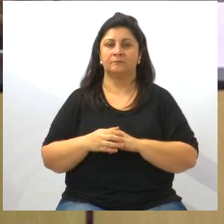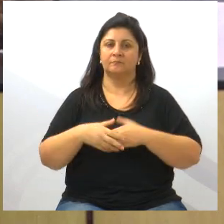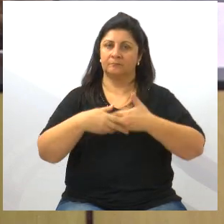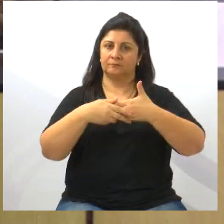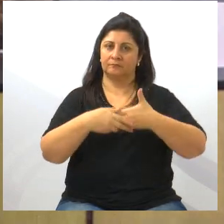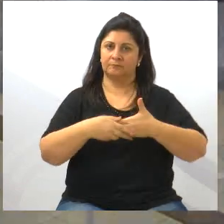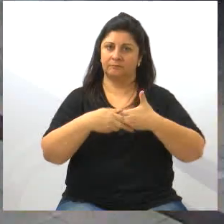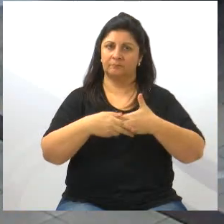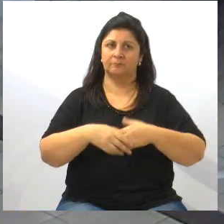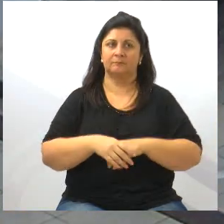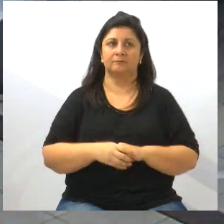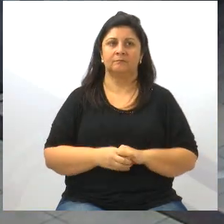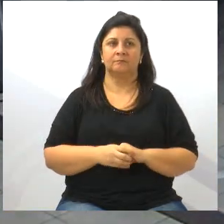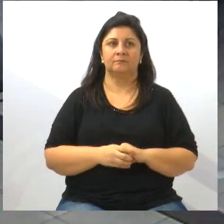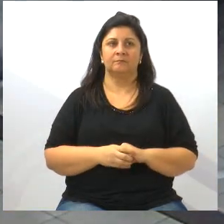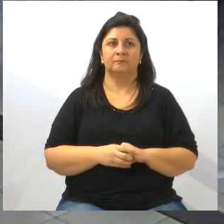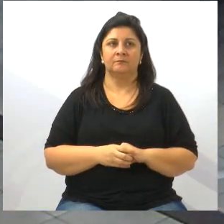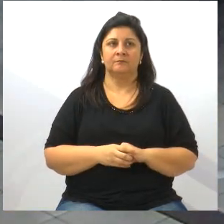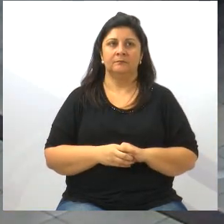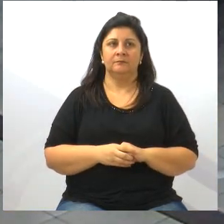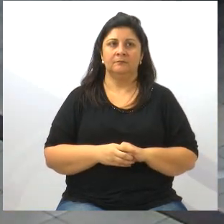saudação.